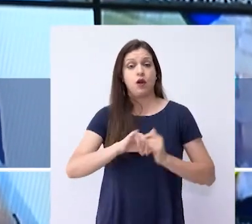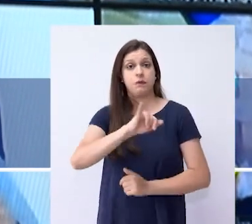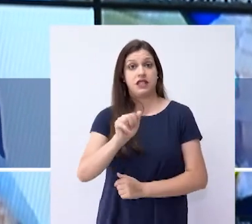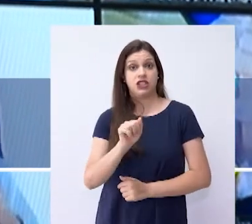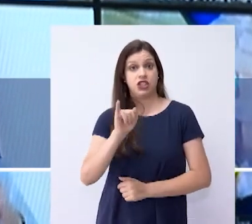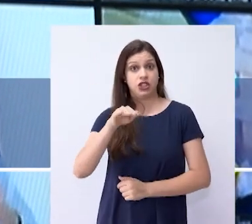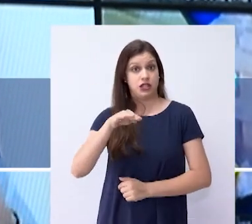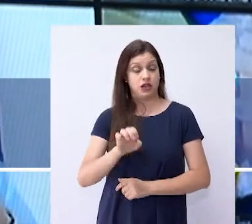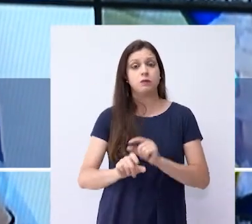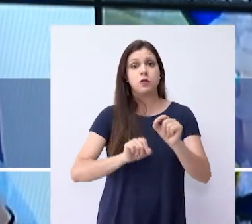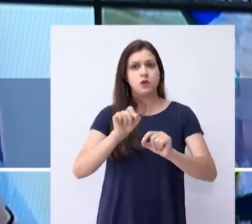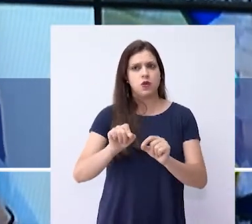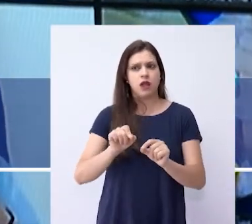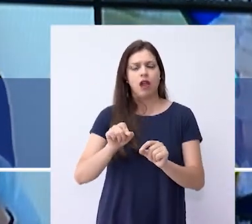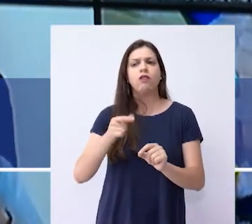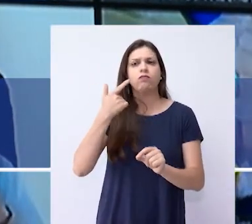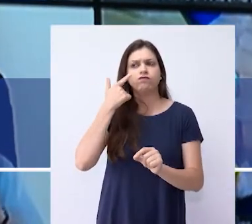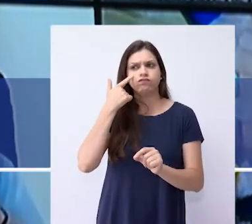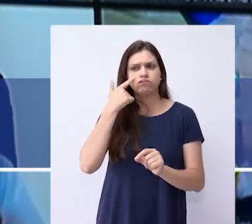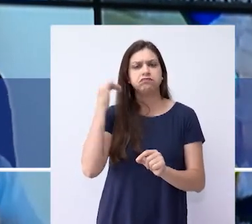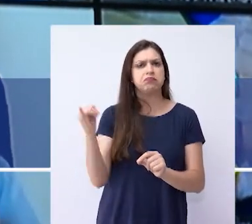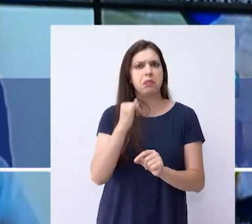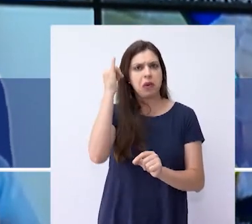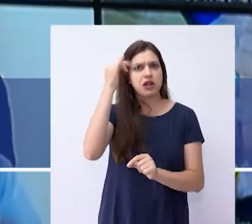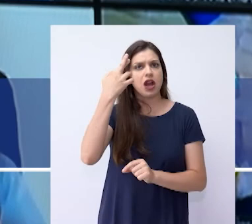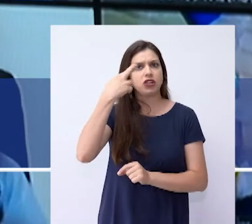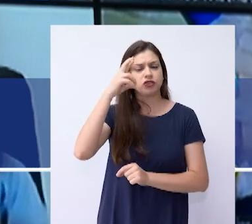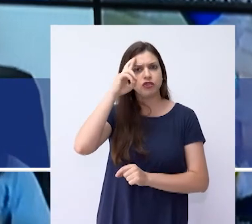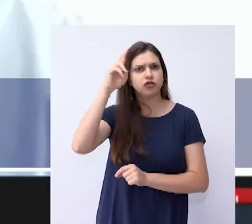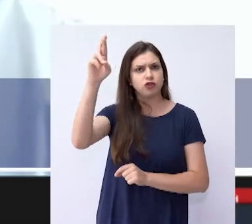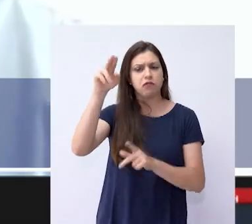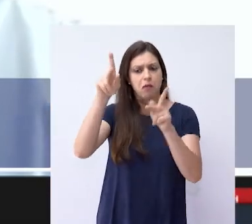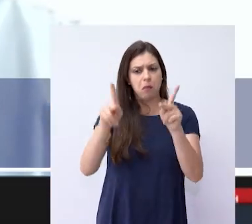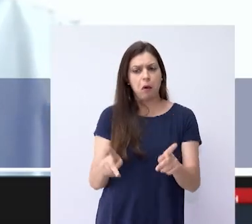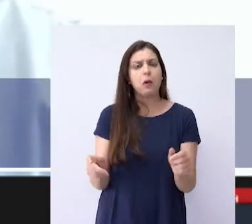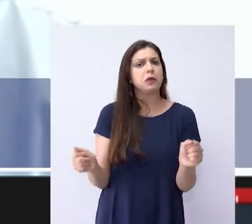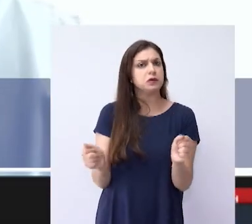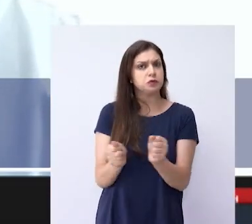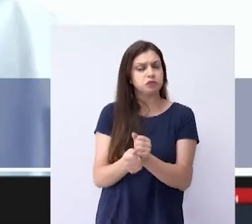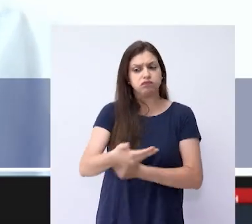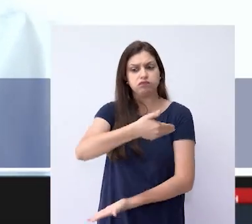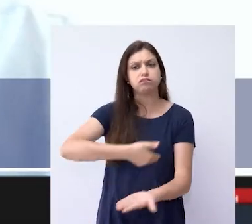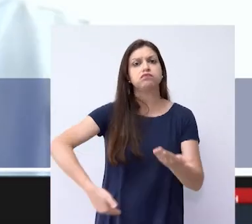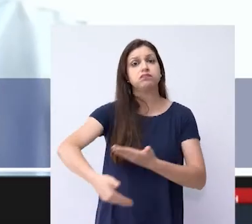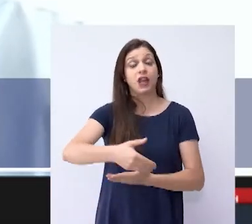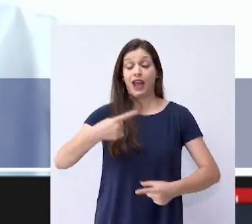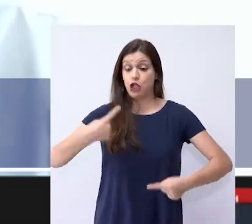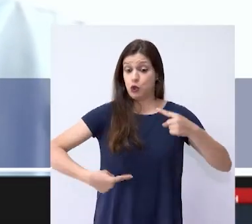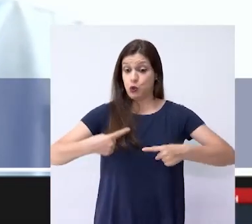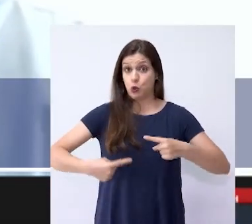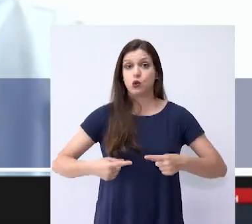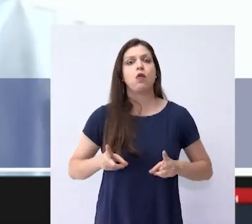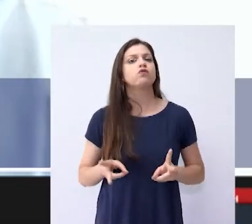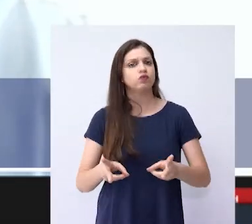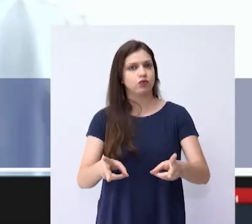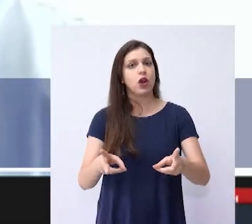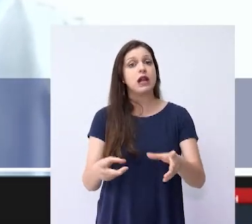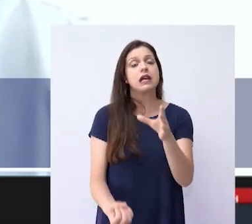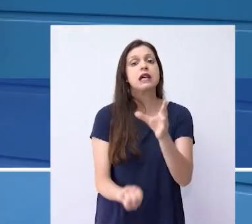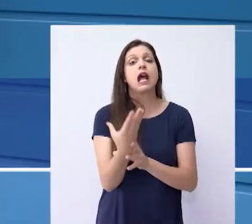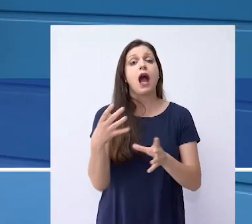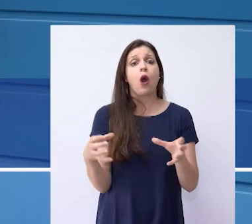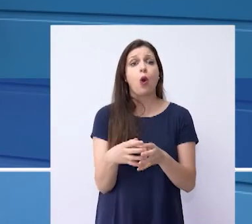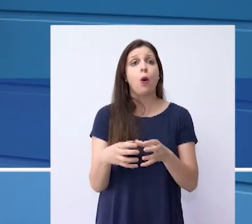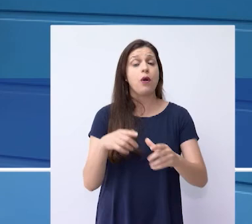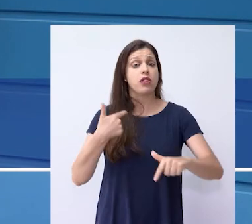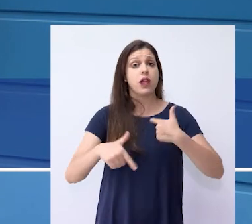dos pesquisadores e gestores públicos na audiência enriquecedora. Ele pretende dar continuidade às discussões a partir da